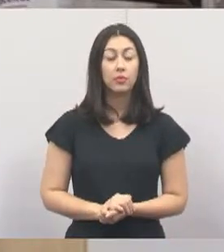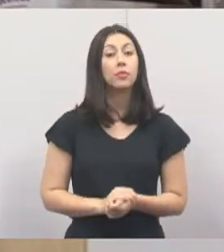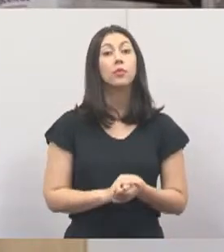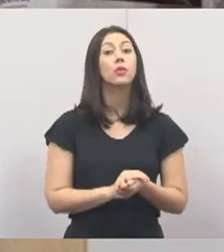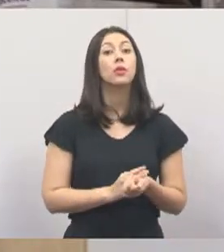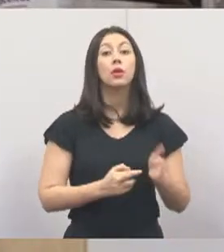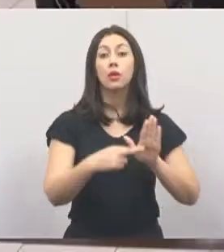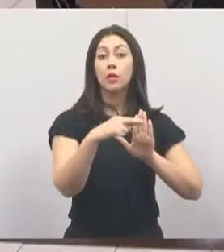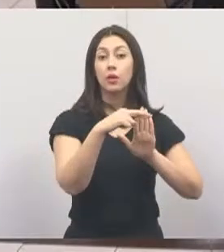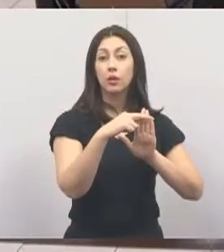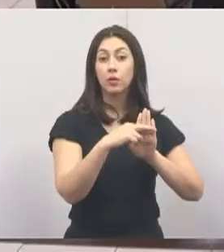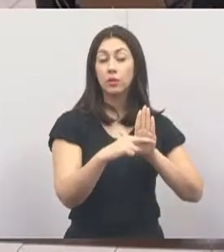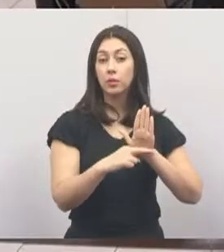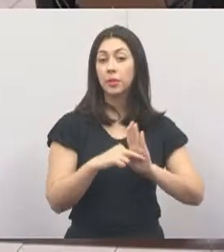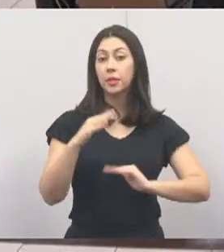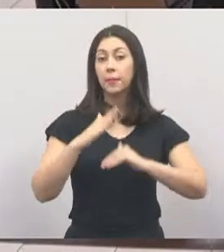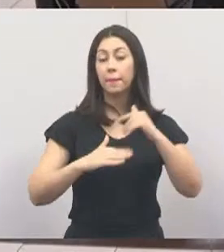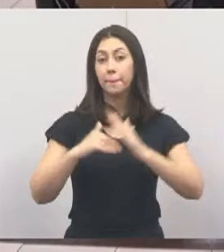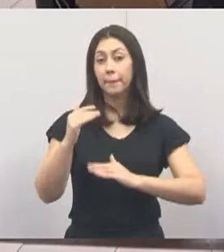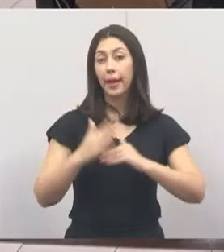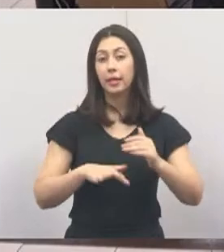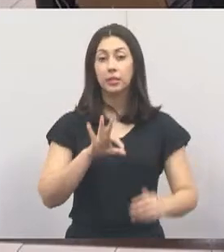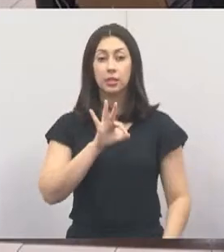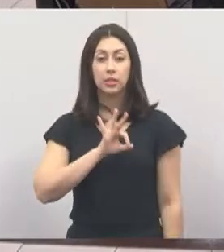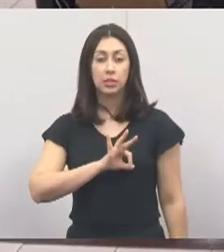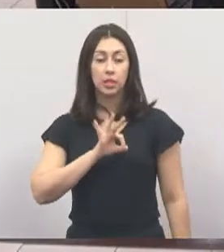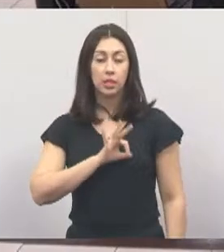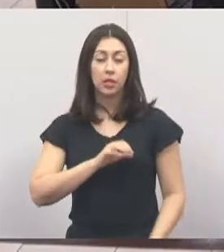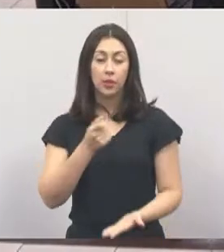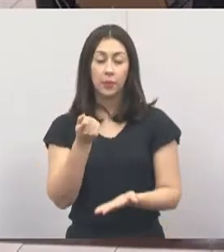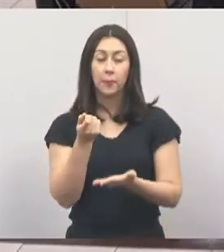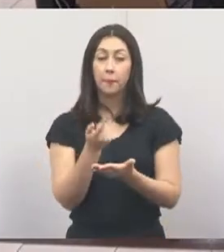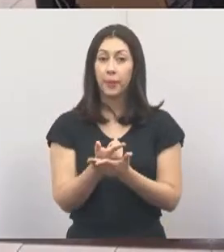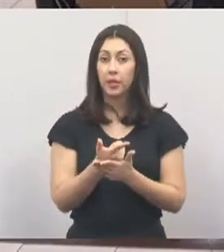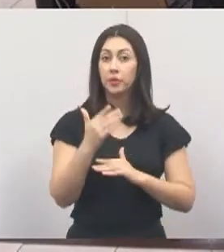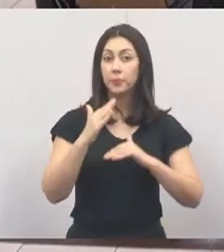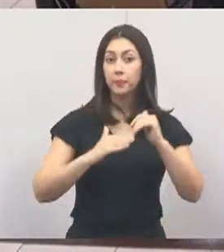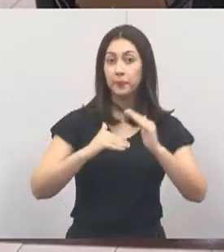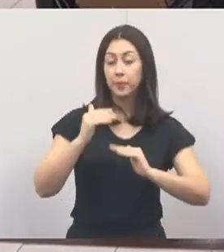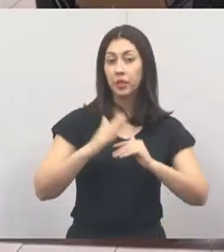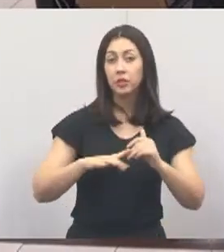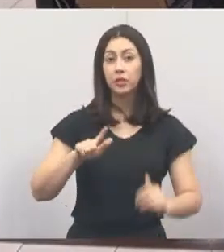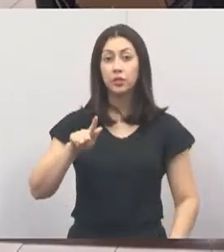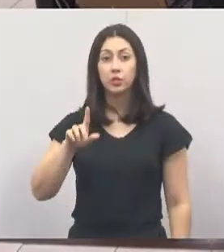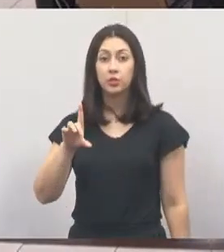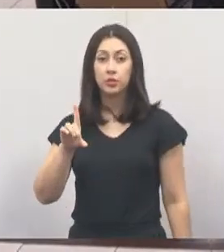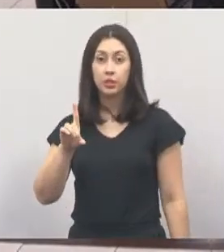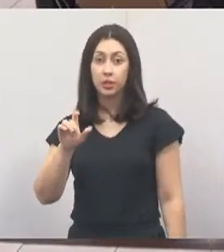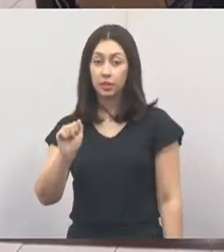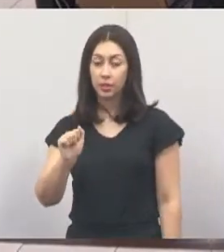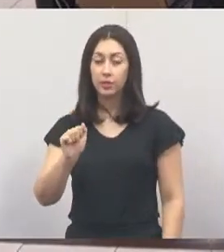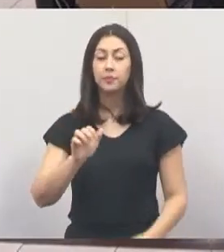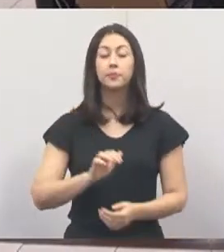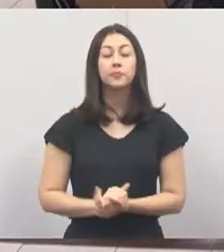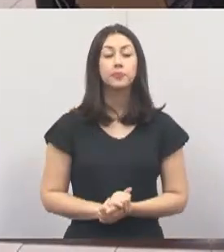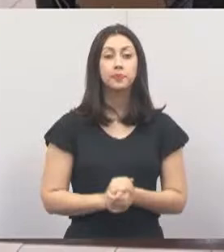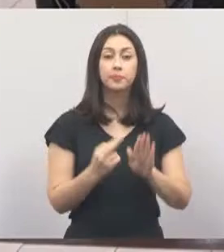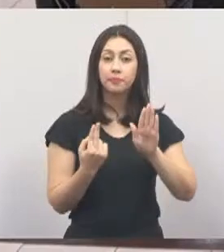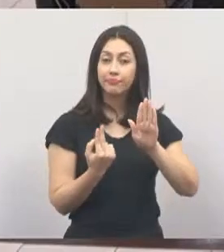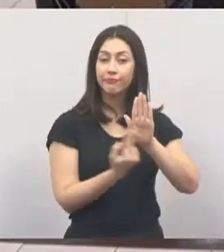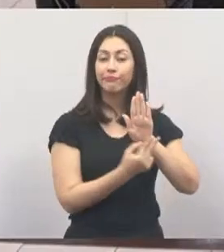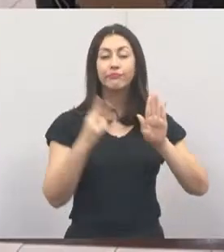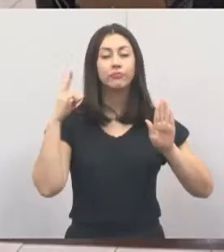Regulamenta as atividades remuneradas por gratificação por desenvolvimento e atividade GDA e da outras providências.